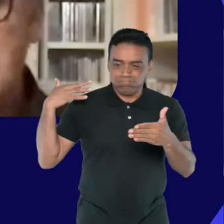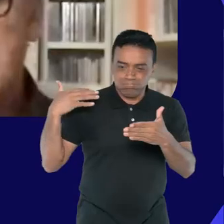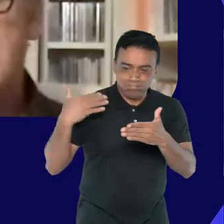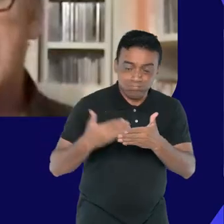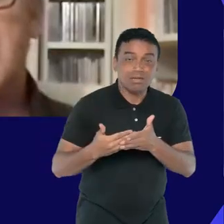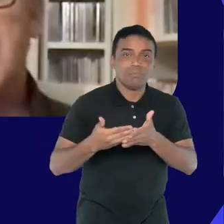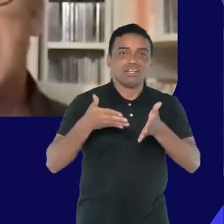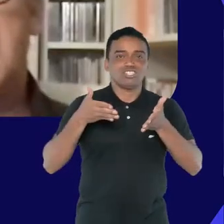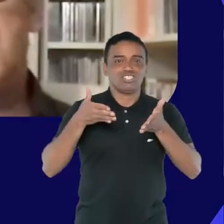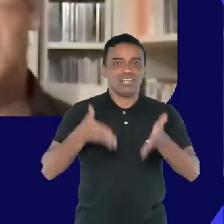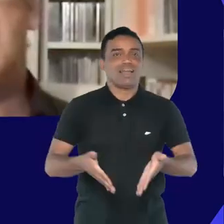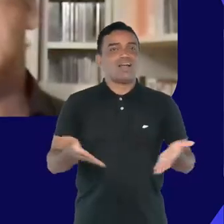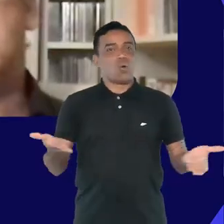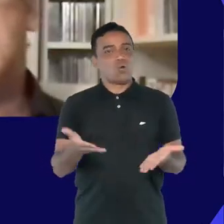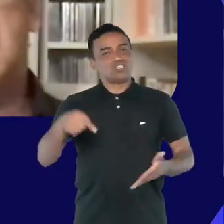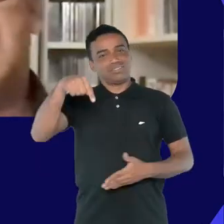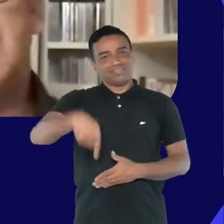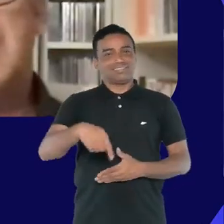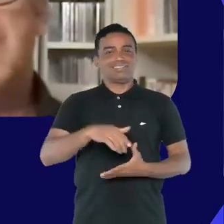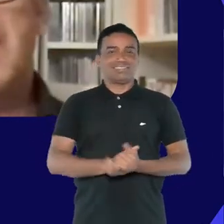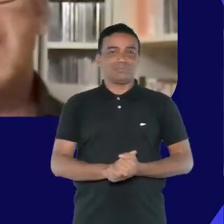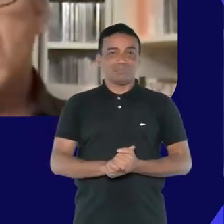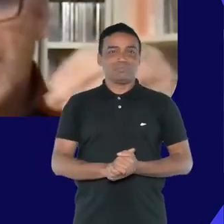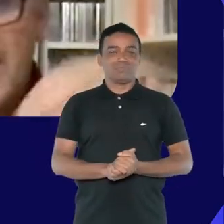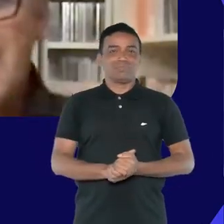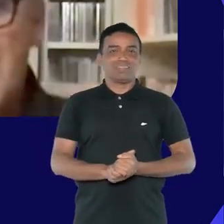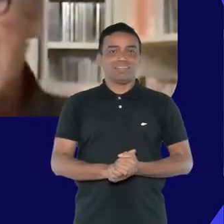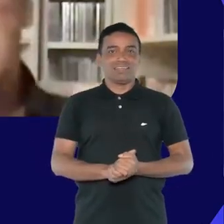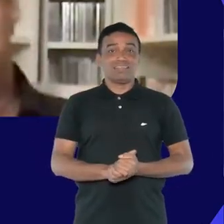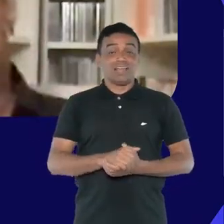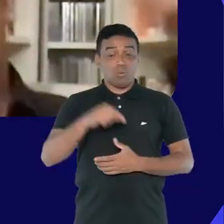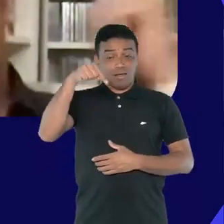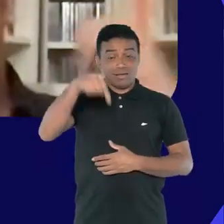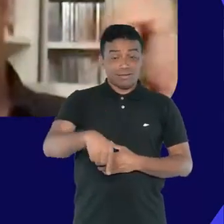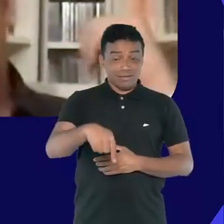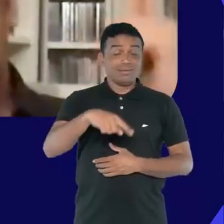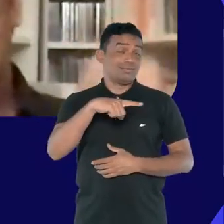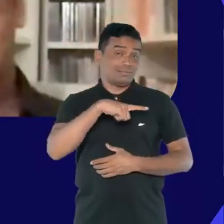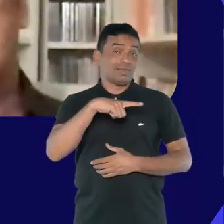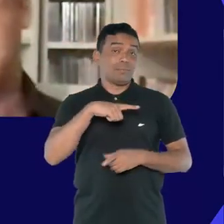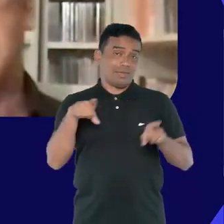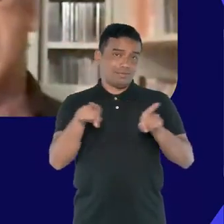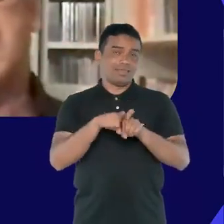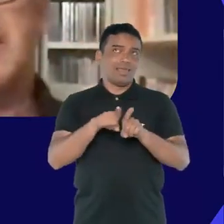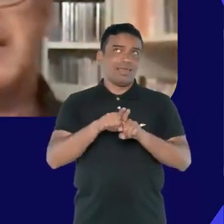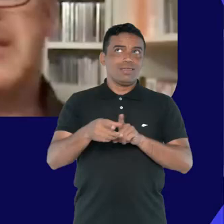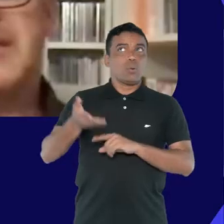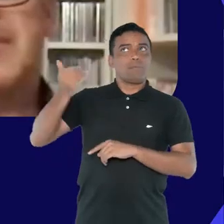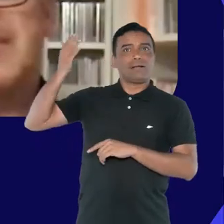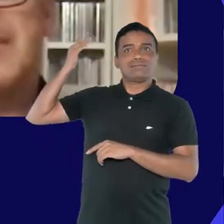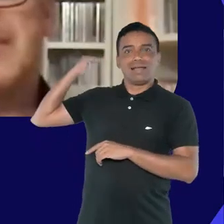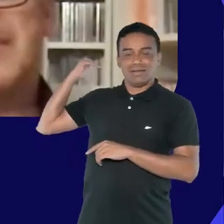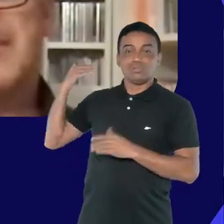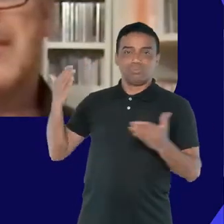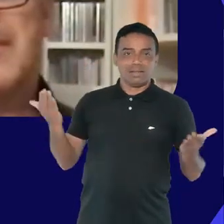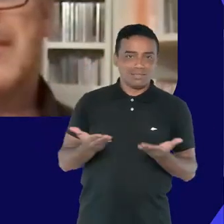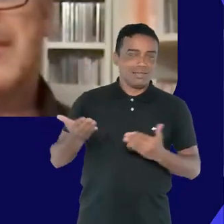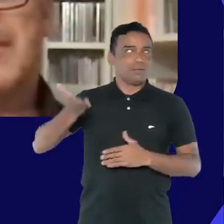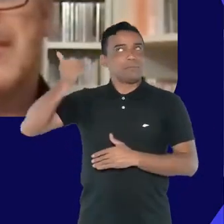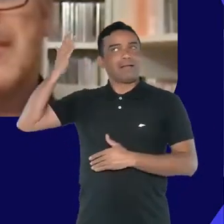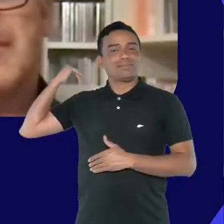chegar aqui, não é? E nessa medida, no aqui existe também o passado, não é? Antes da gente começar a